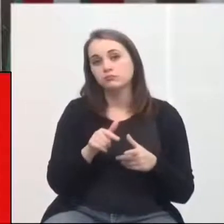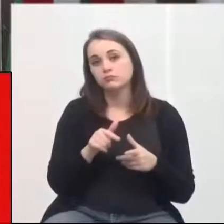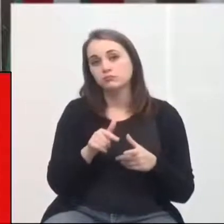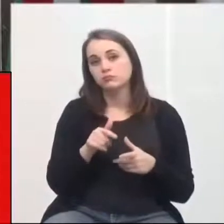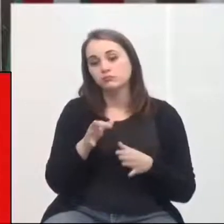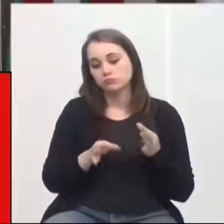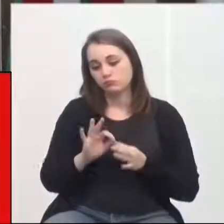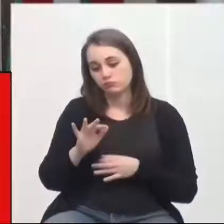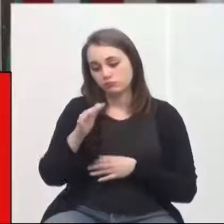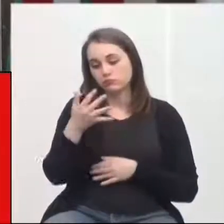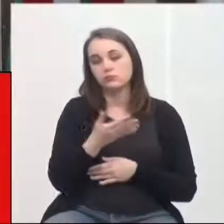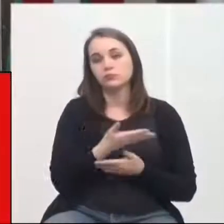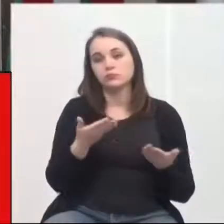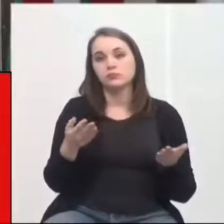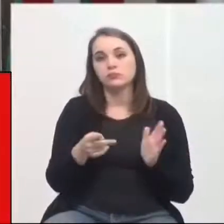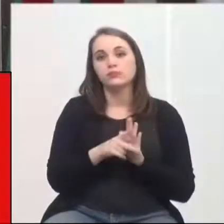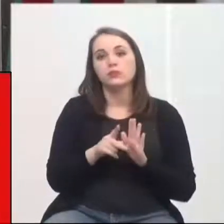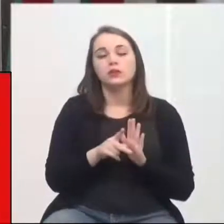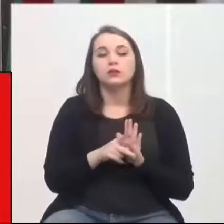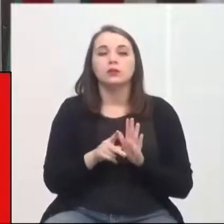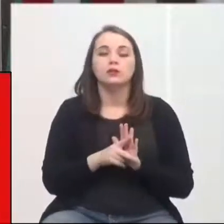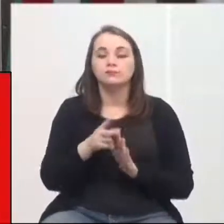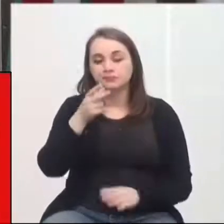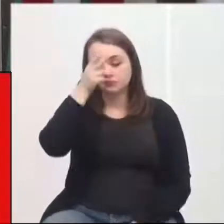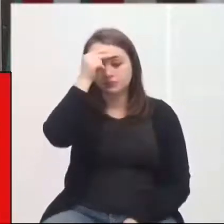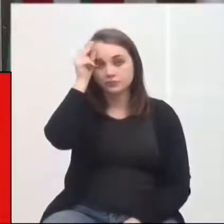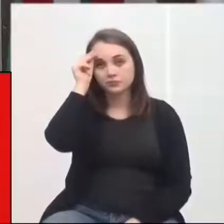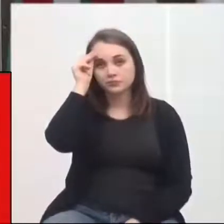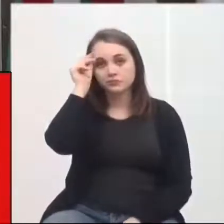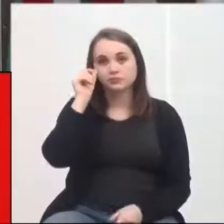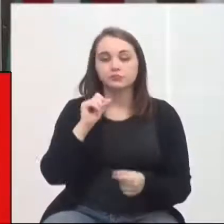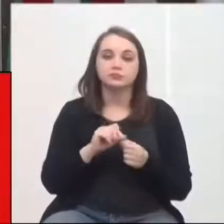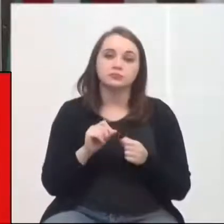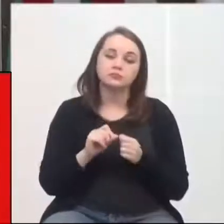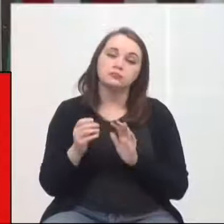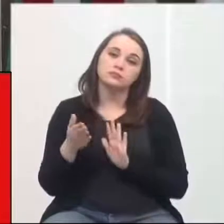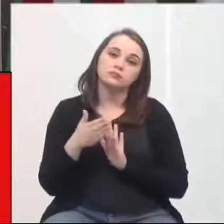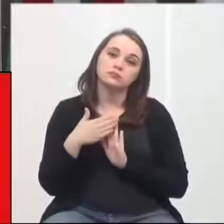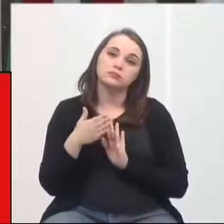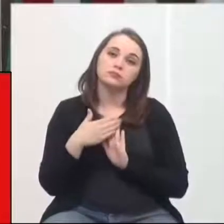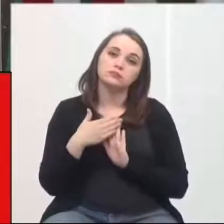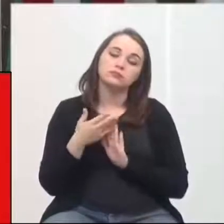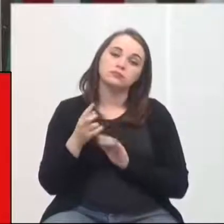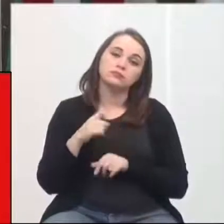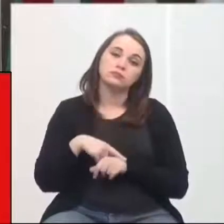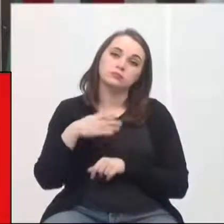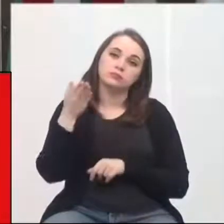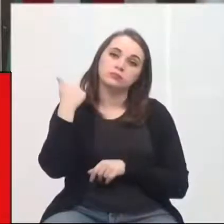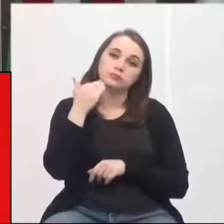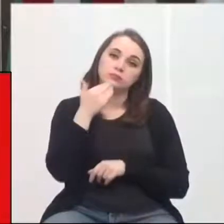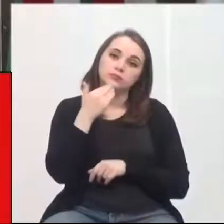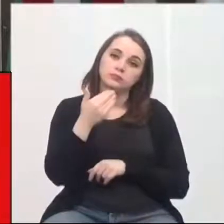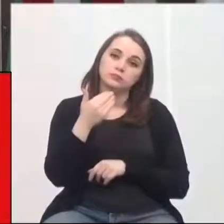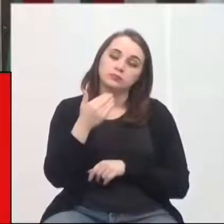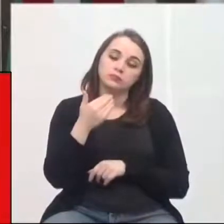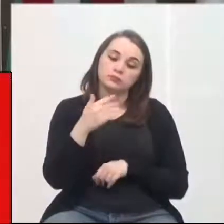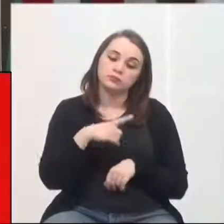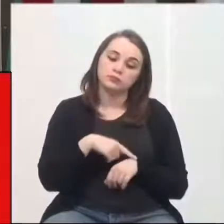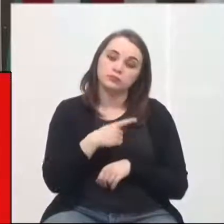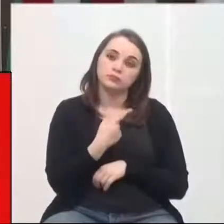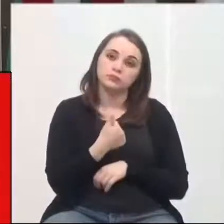sentença, e a própria prefeitura fez uma proposição há um tempo atrás, solicitando o prazo de 120